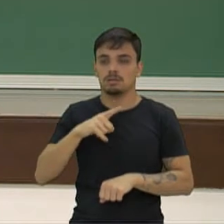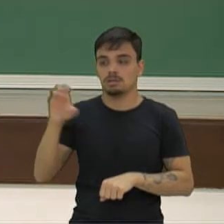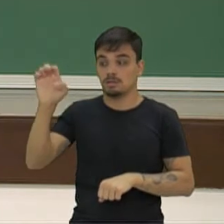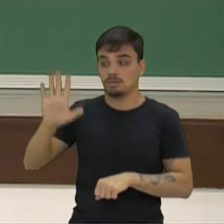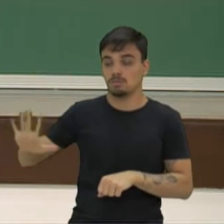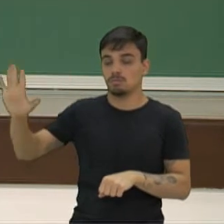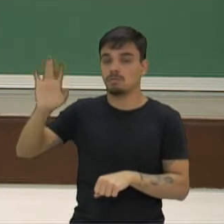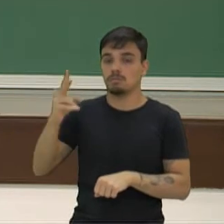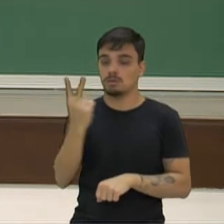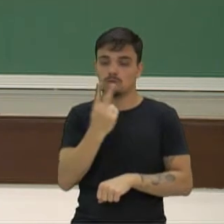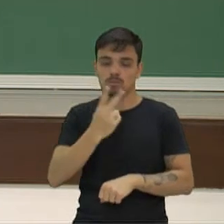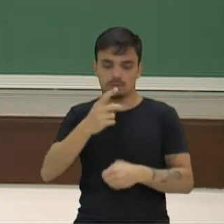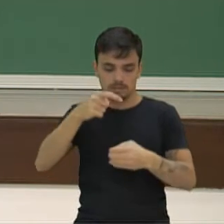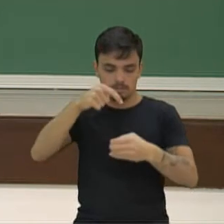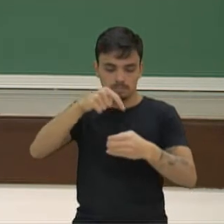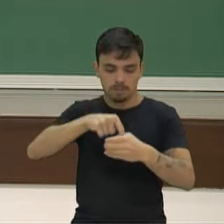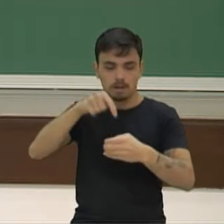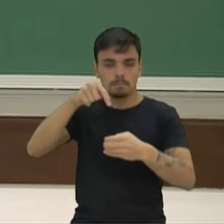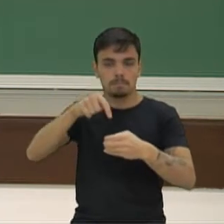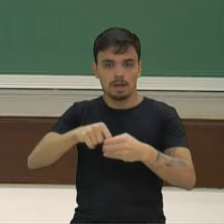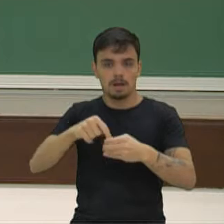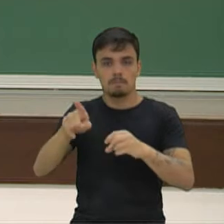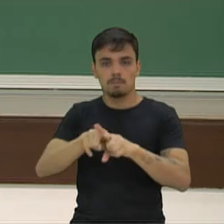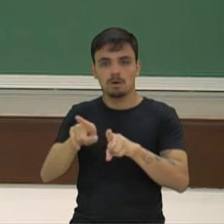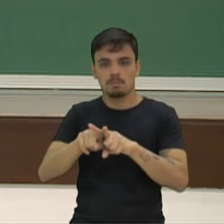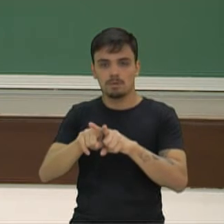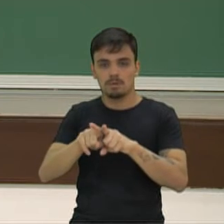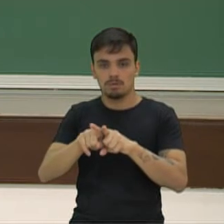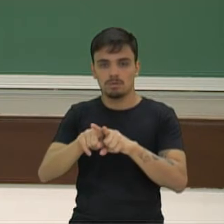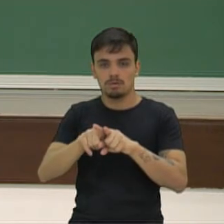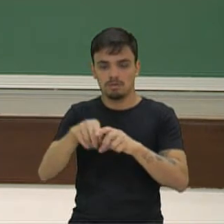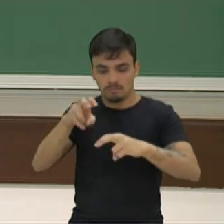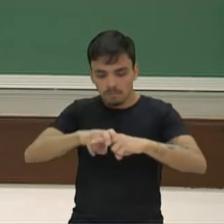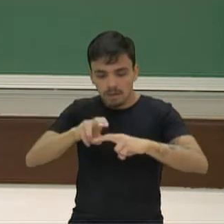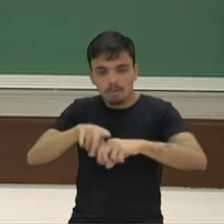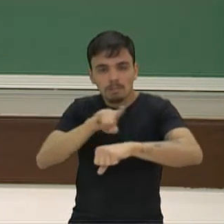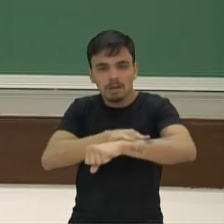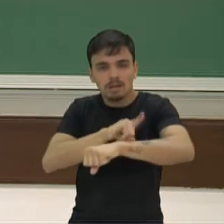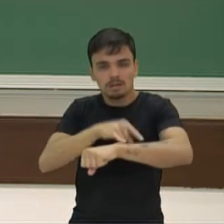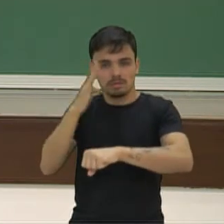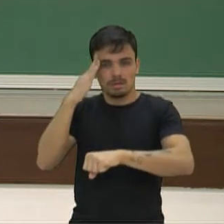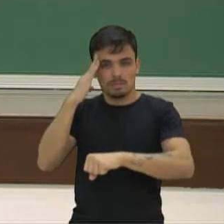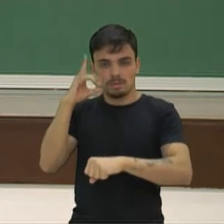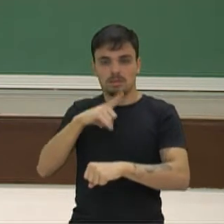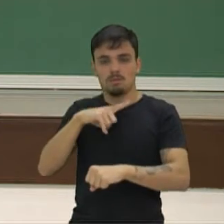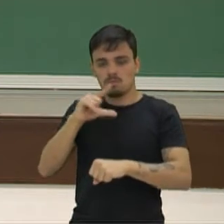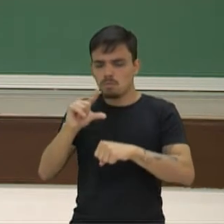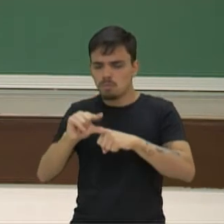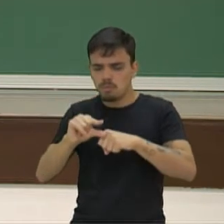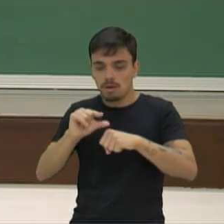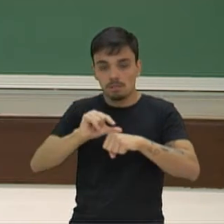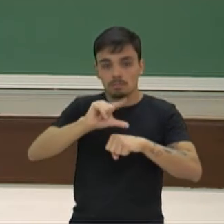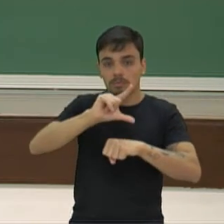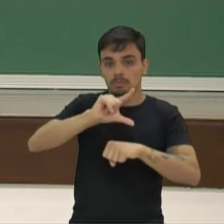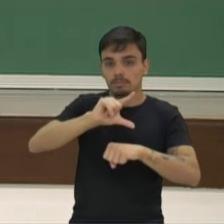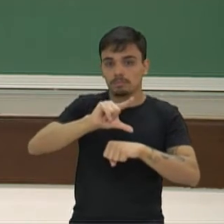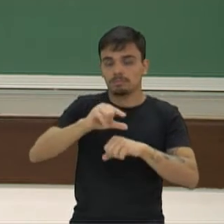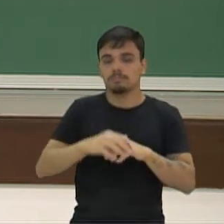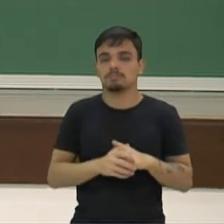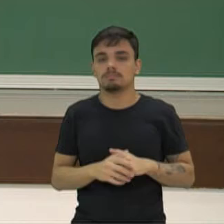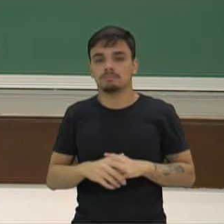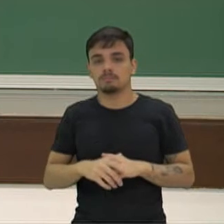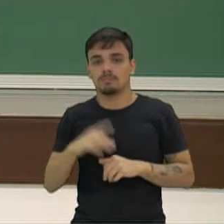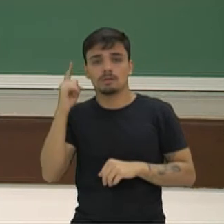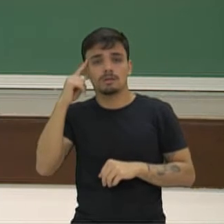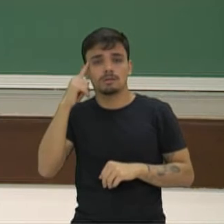para descarga. Aquele para a pessoa jogar menos água fora e aquele que é necessário um pouco mais. E daí? Pense, num milhão